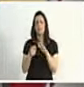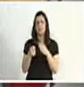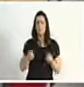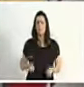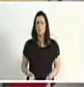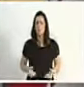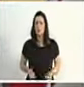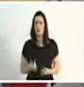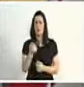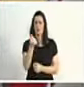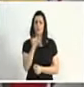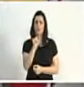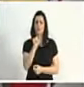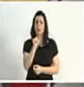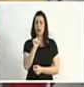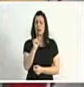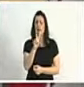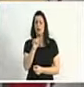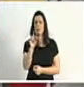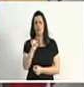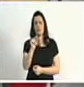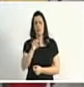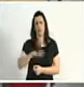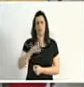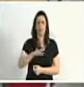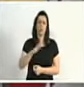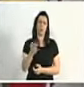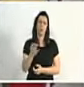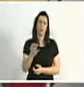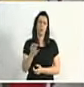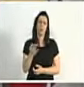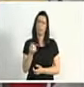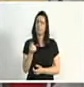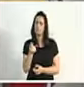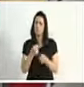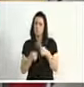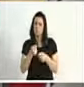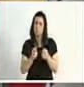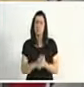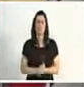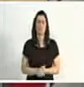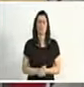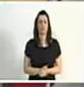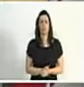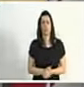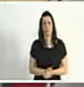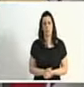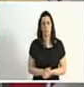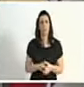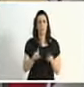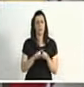maior beneficiário é o setor financeiro. A PEC também viola o artigo 167, inciso 3, pois